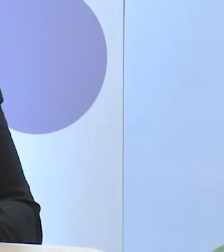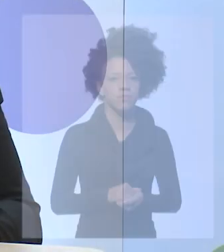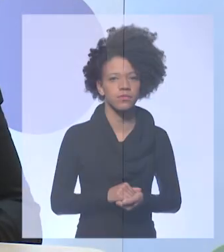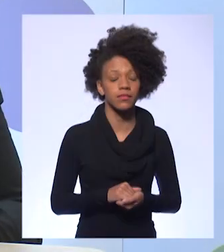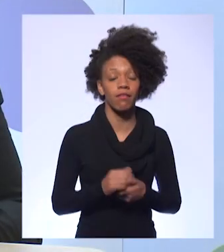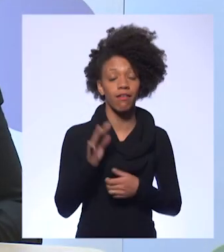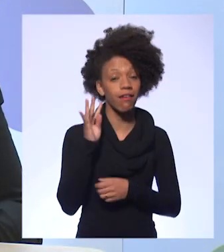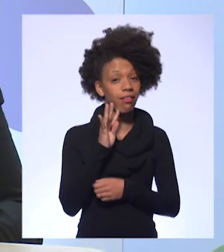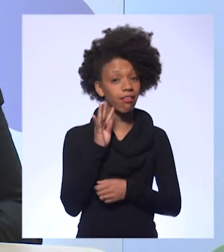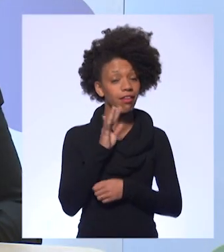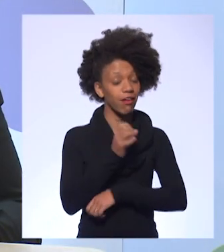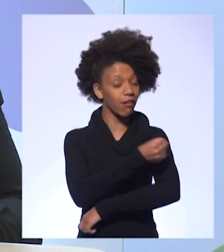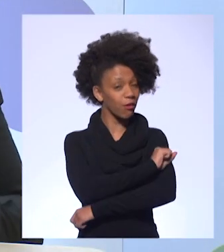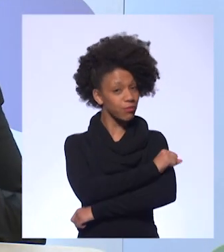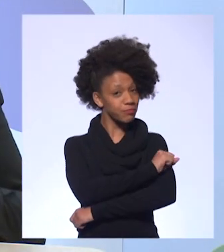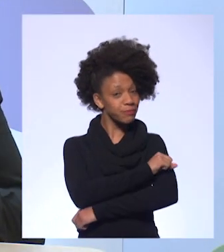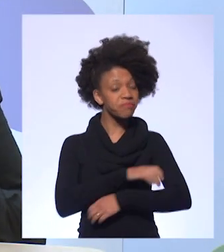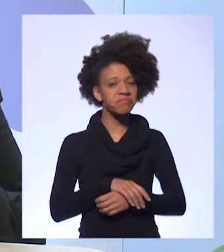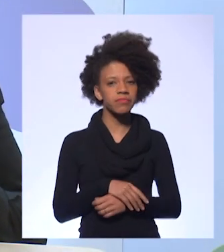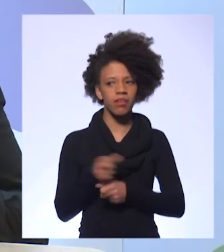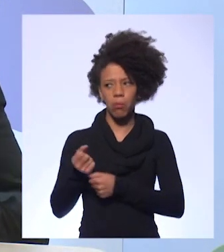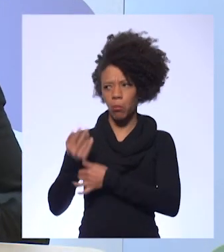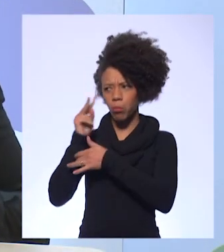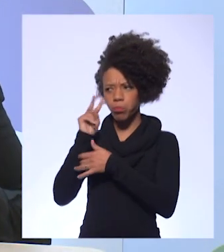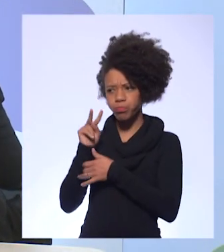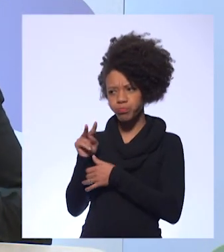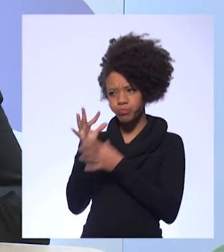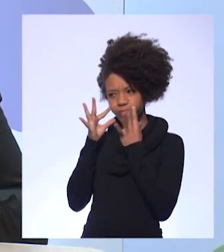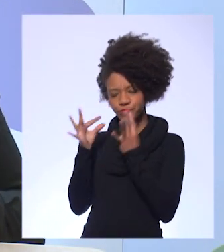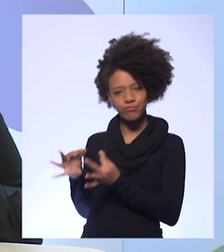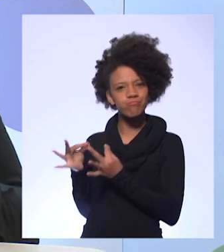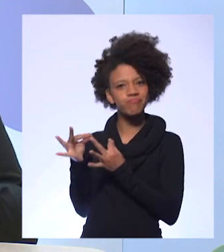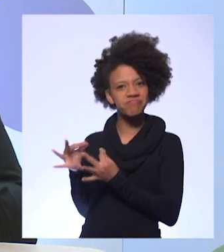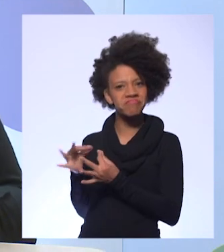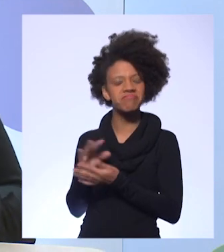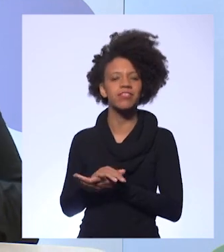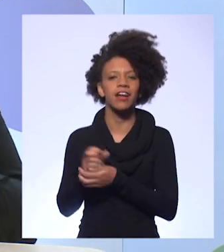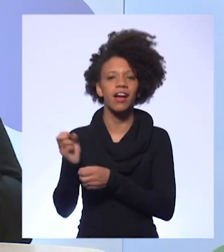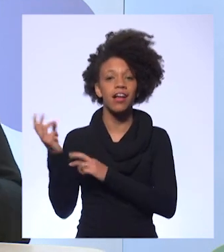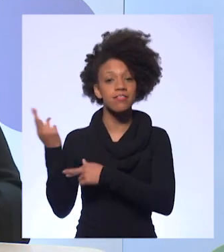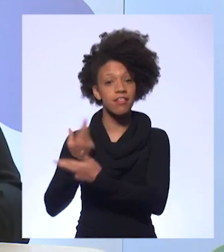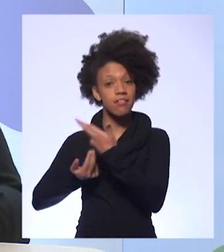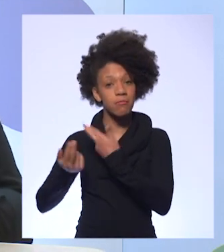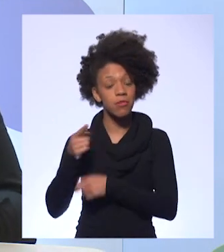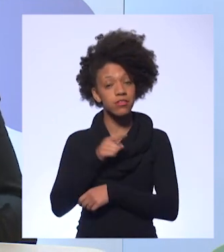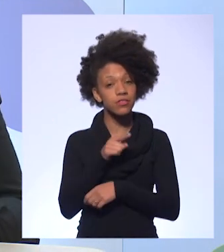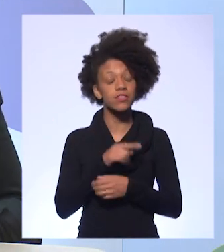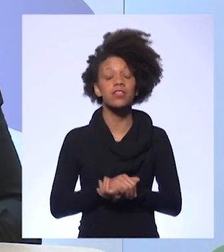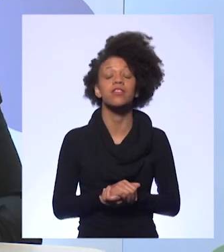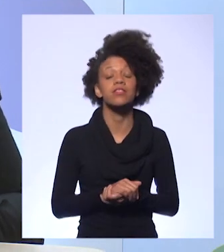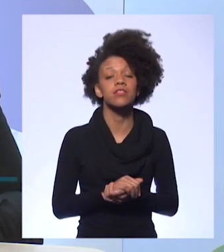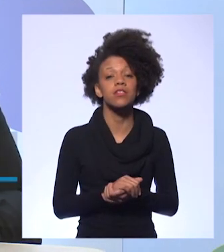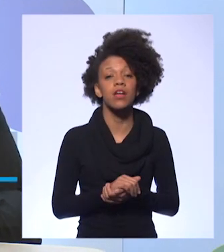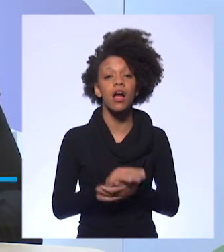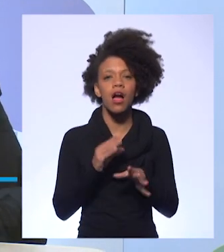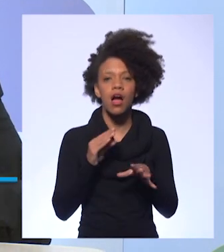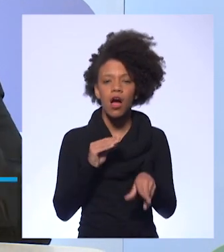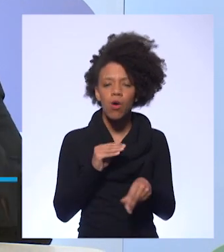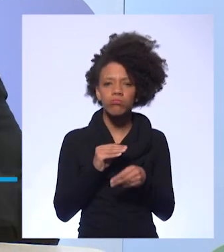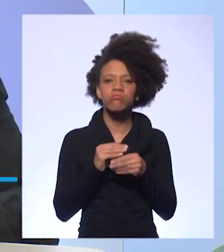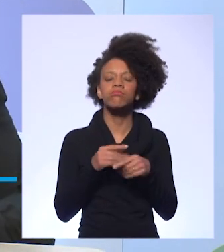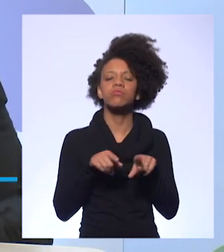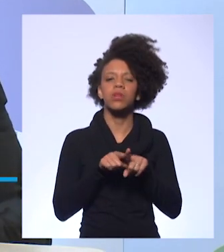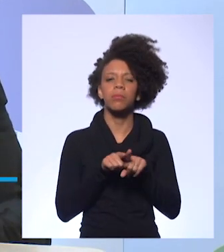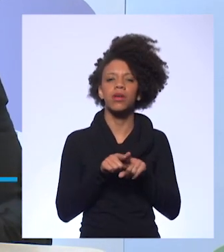é legal oitavo ano eu estou aqui olhando para o cheque aqui vendo as respostas de vocês a contribuição